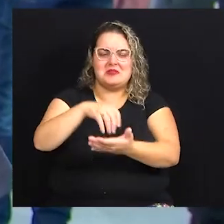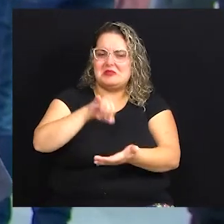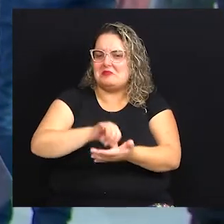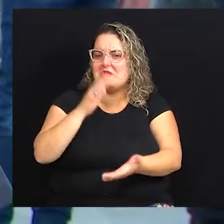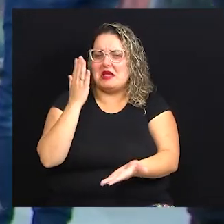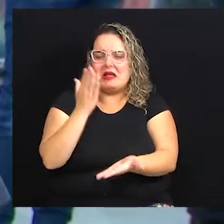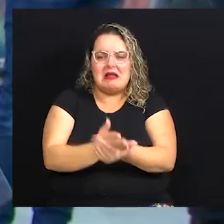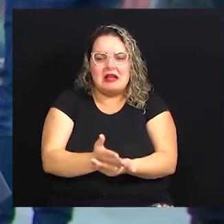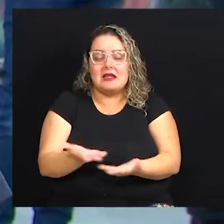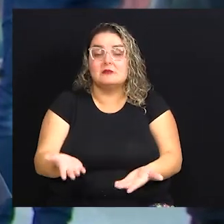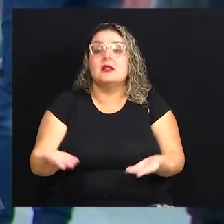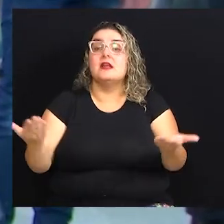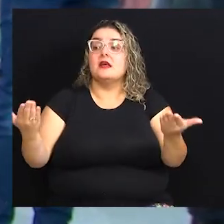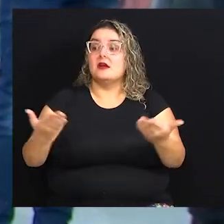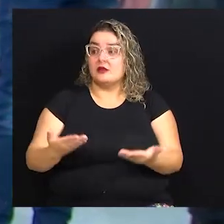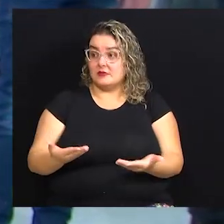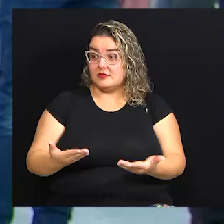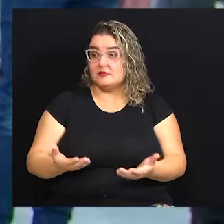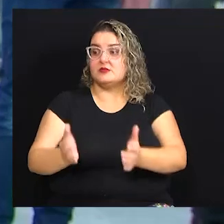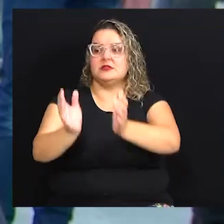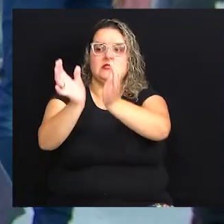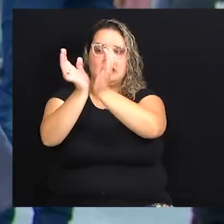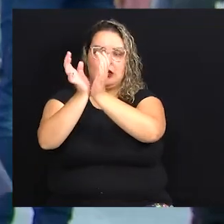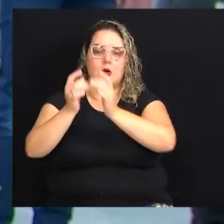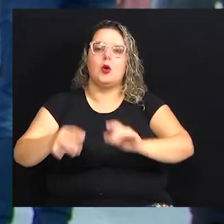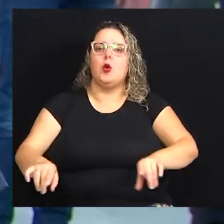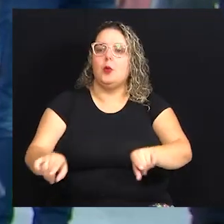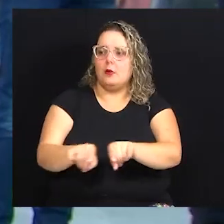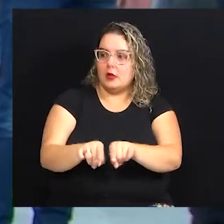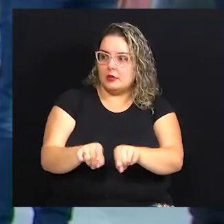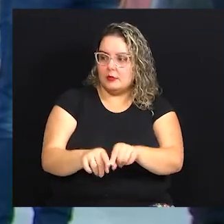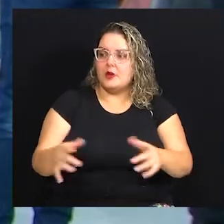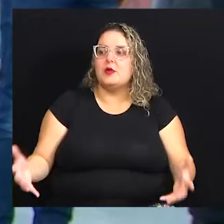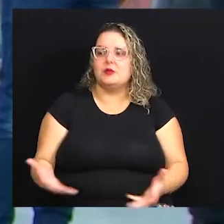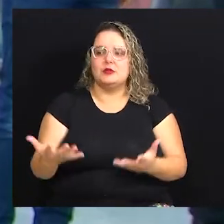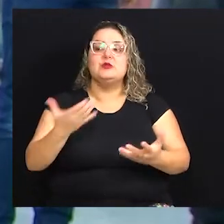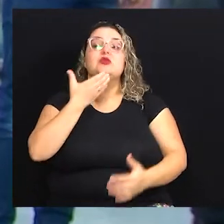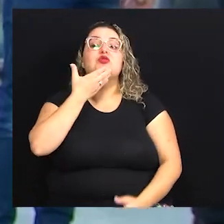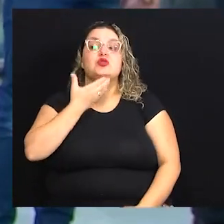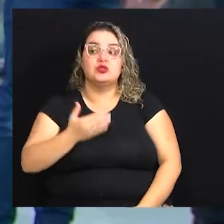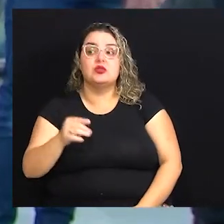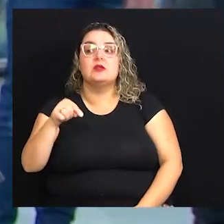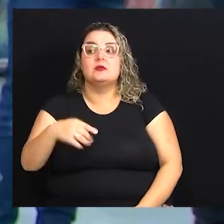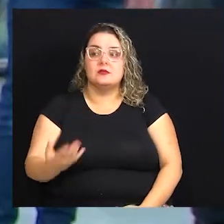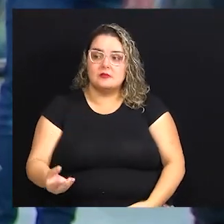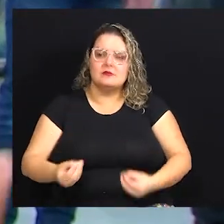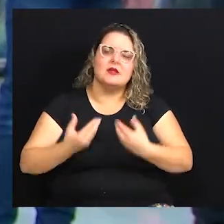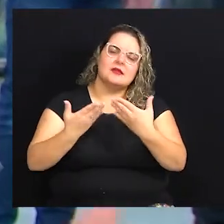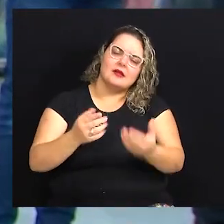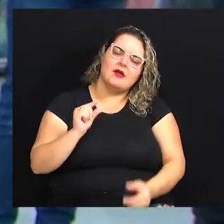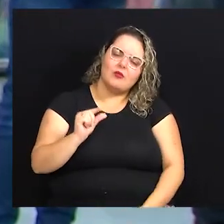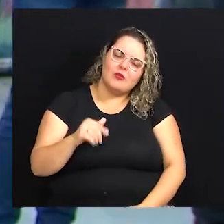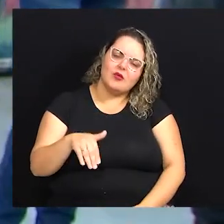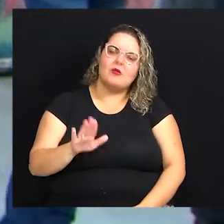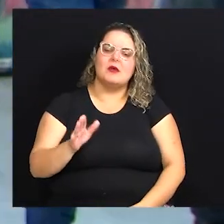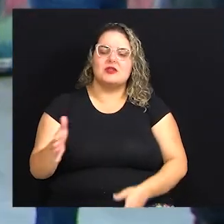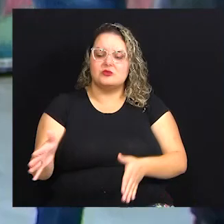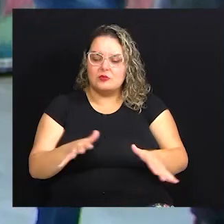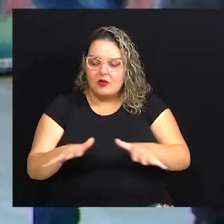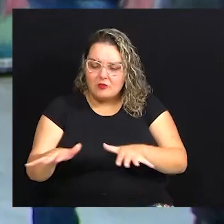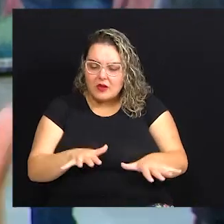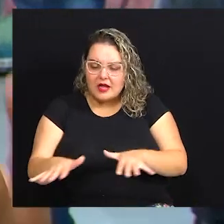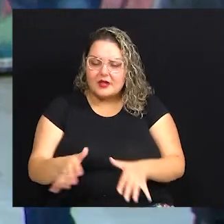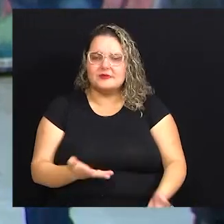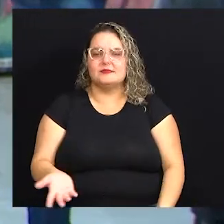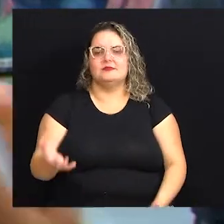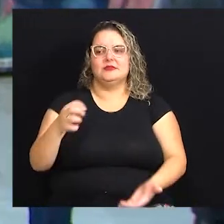e agora vem essa questão aí, tanto da Copa do Mundo como essa iniciativa de Natal aqui, para trazer um pouco mais de movimento para o centro,